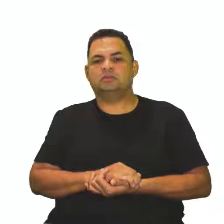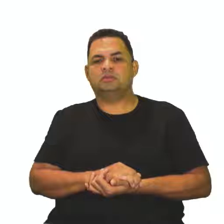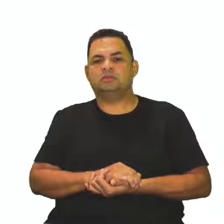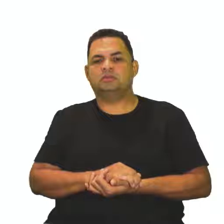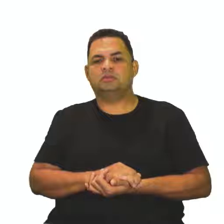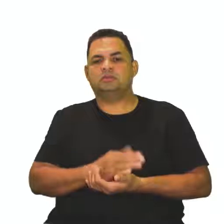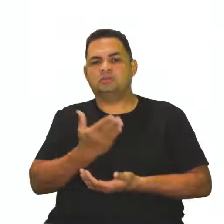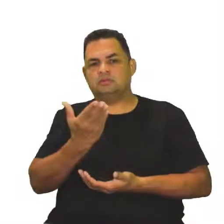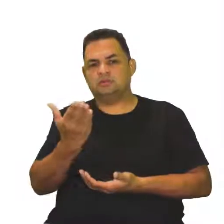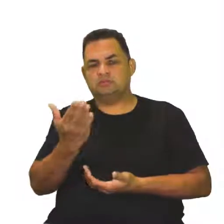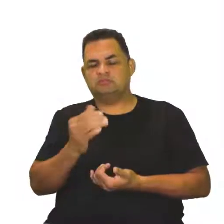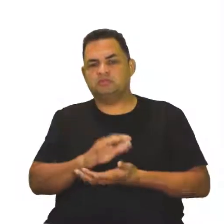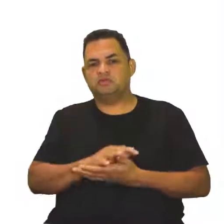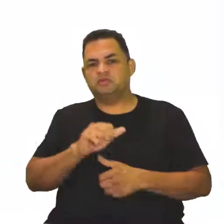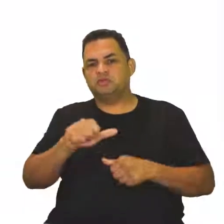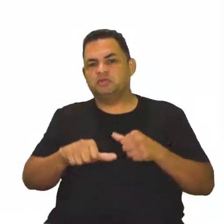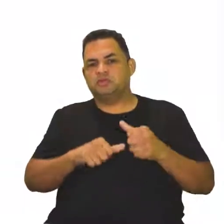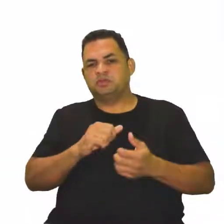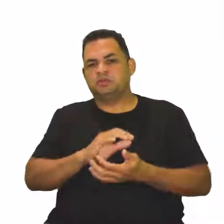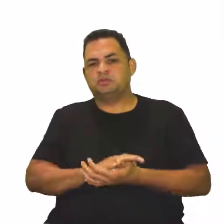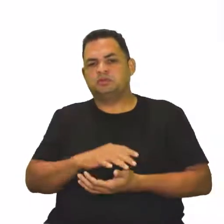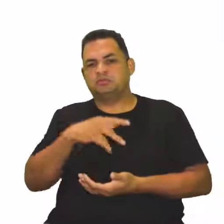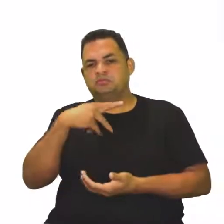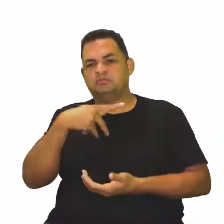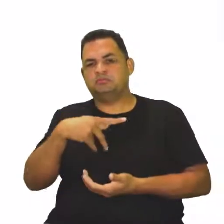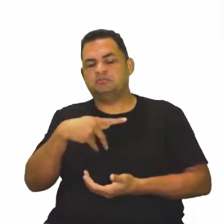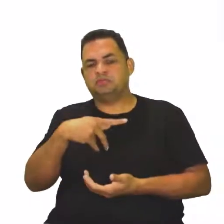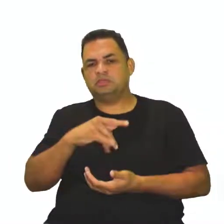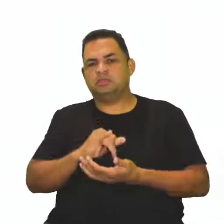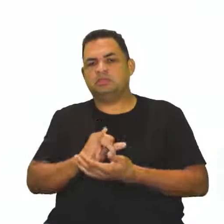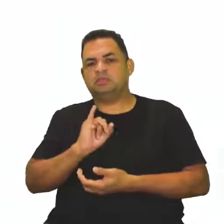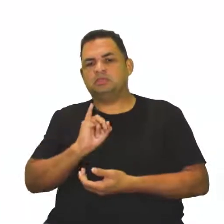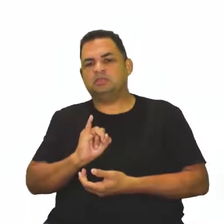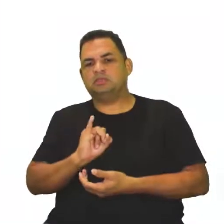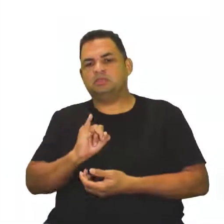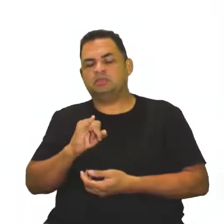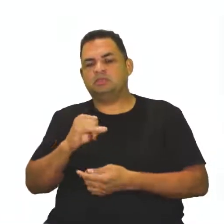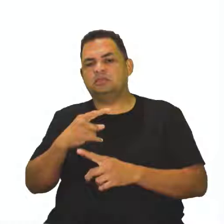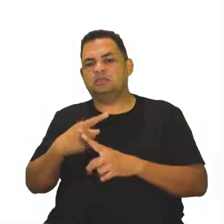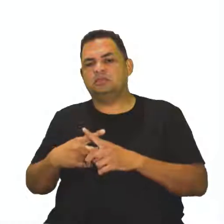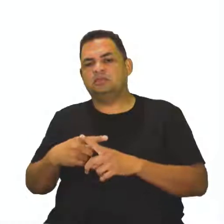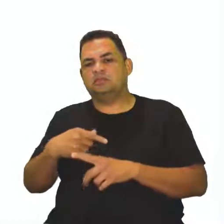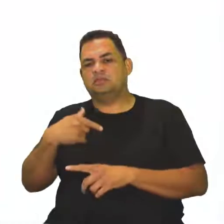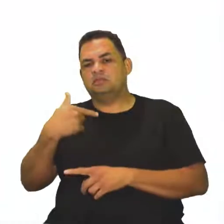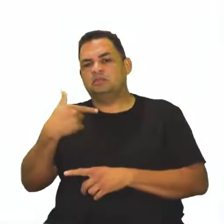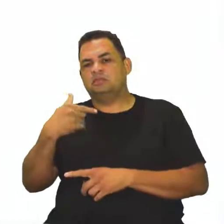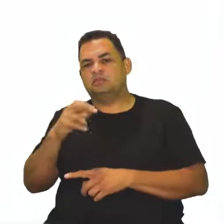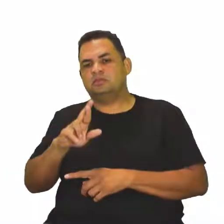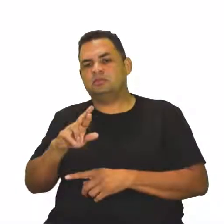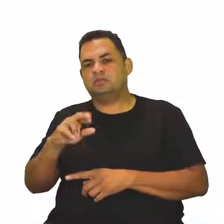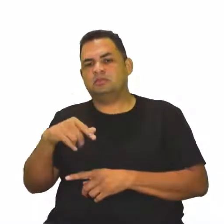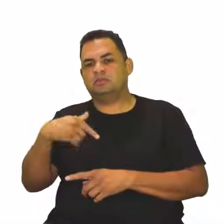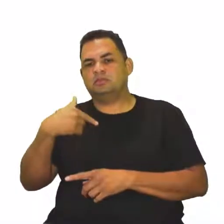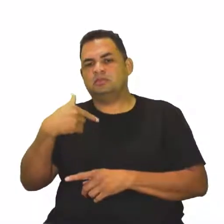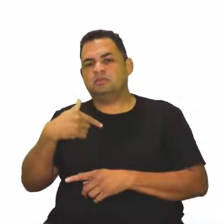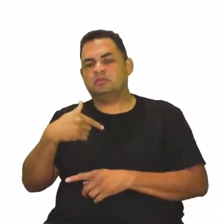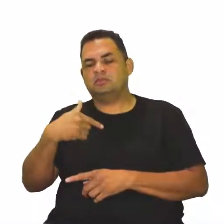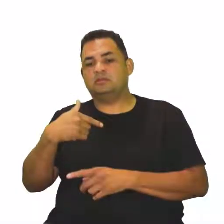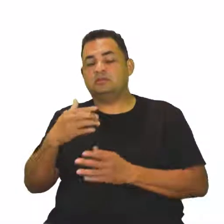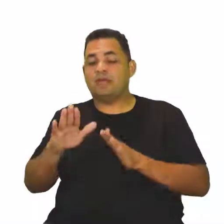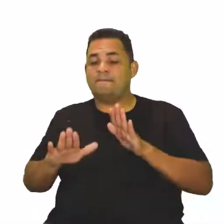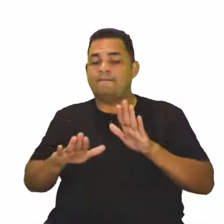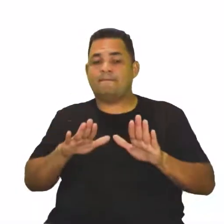com isso daqui, certo? Então, eu posso falar que a potência, por exemplo, também é a corrente ao quadrado vezes a resistência. Vai